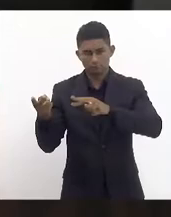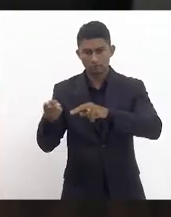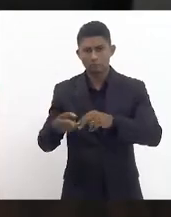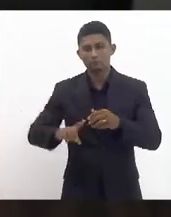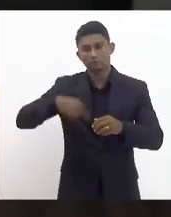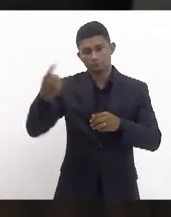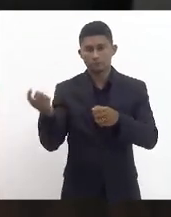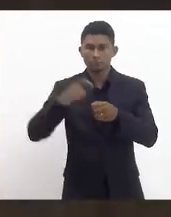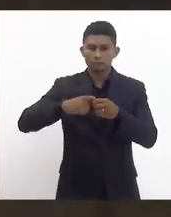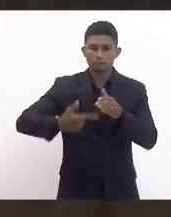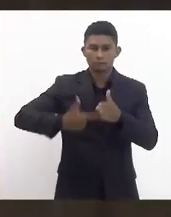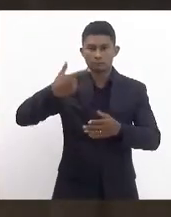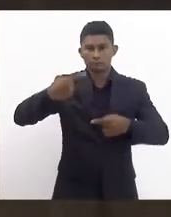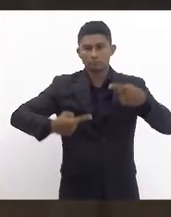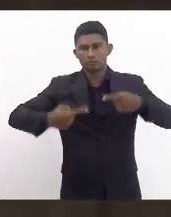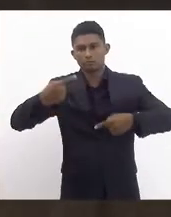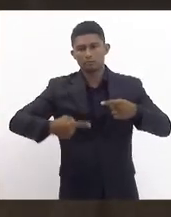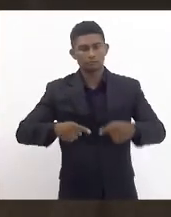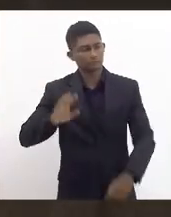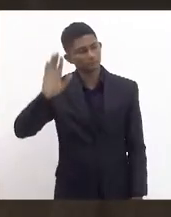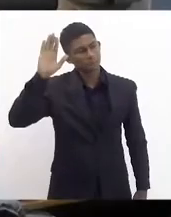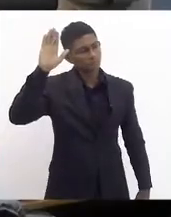segunda discussão. Pela ordem, presidente.